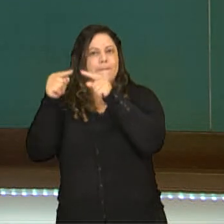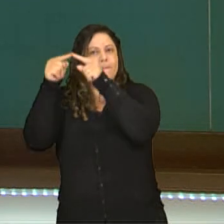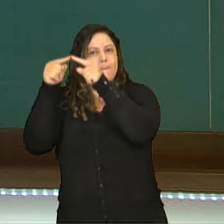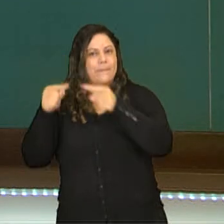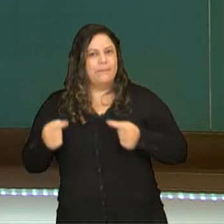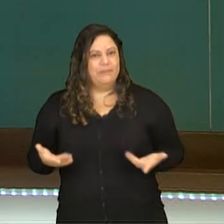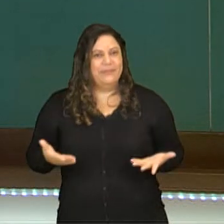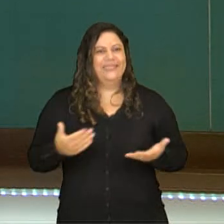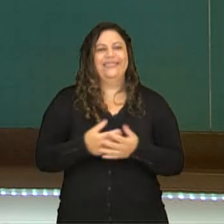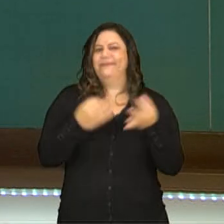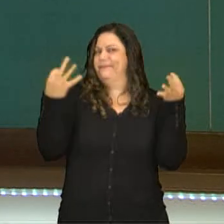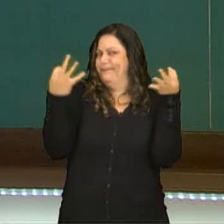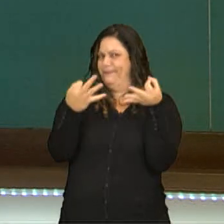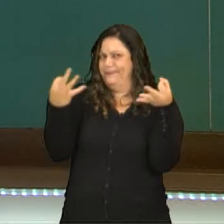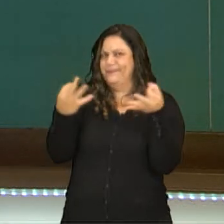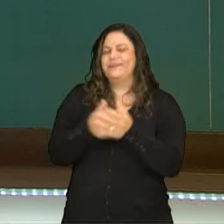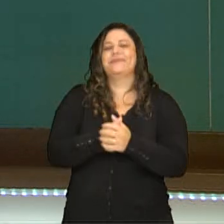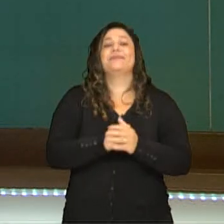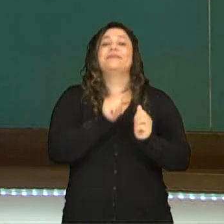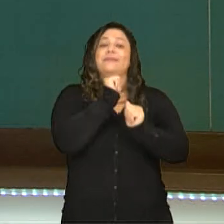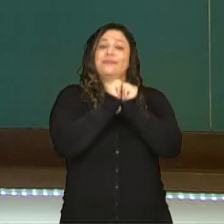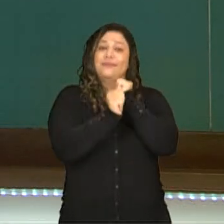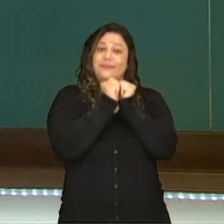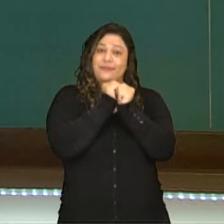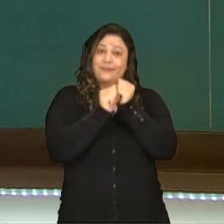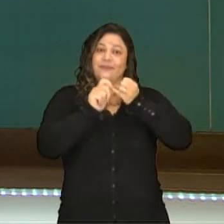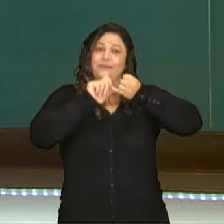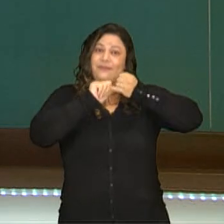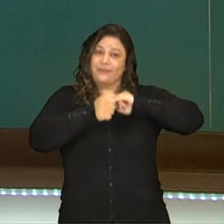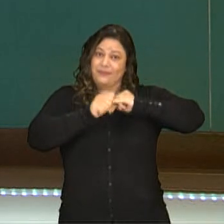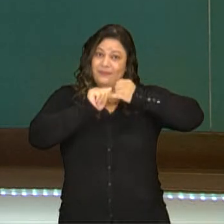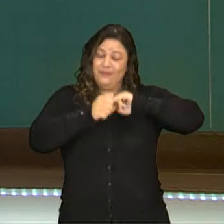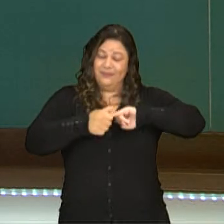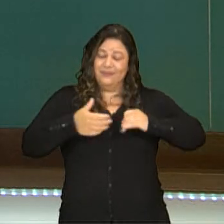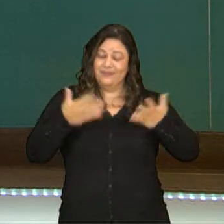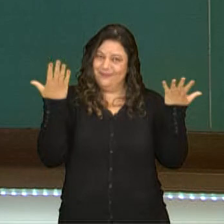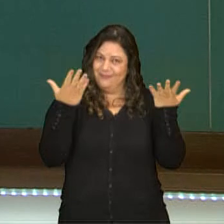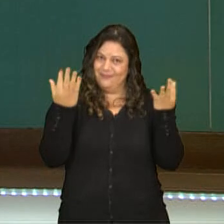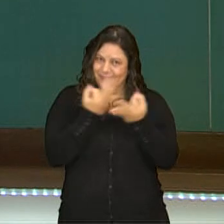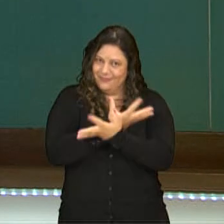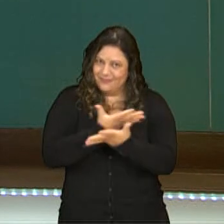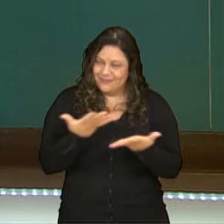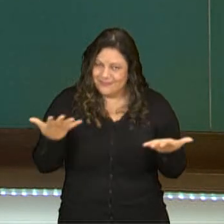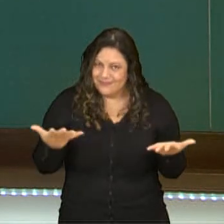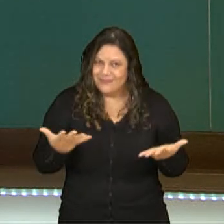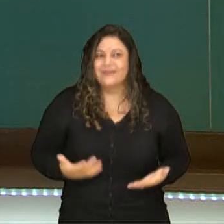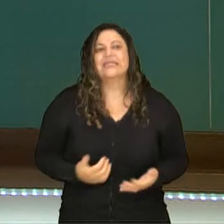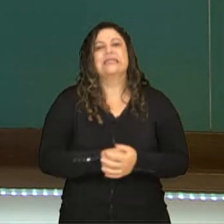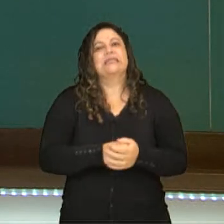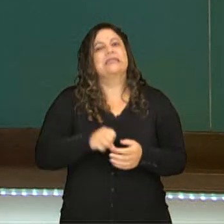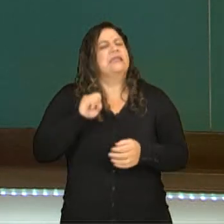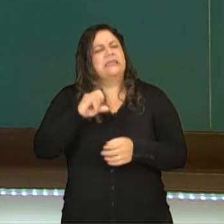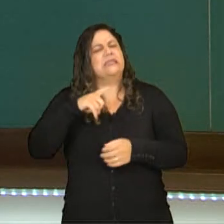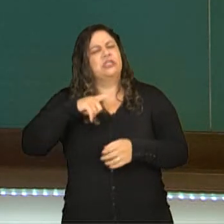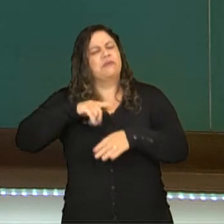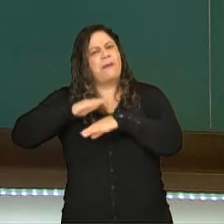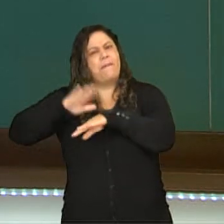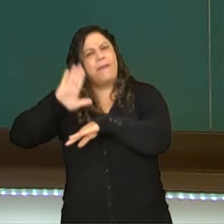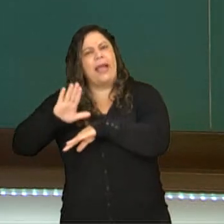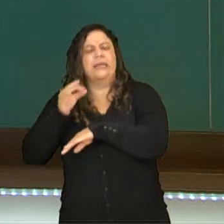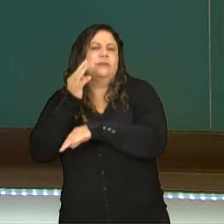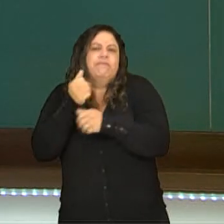perfeita. Arroz e feijão. Perfeito, fechou. Se tiver mais alguma coisa, ótimo. Não